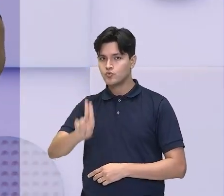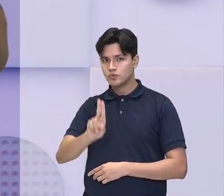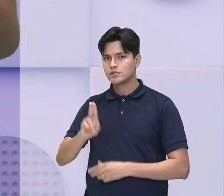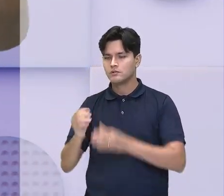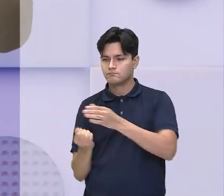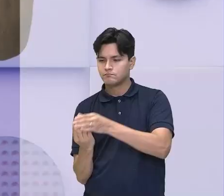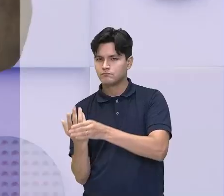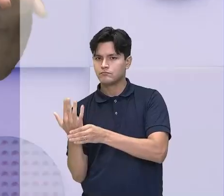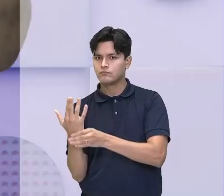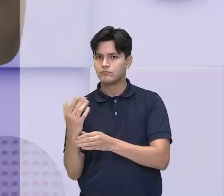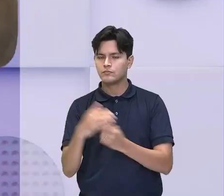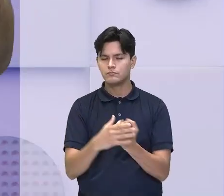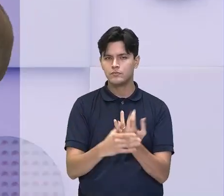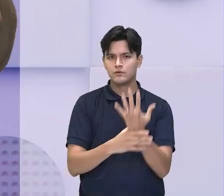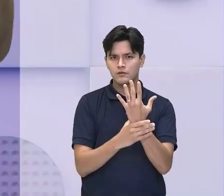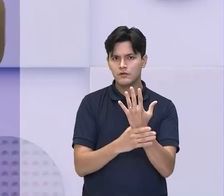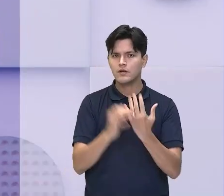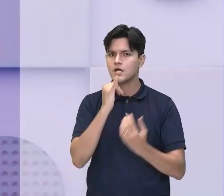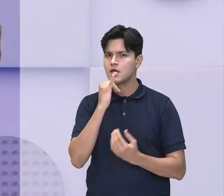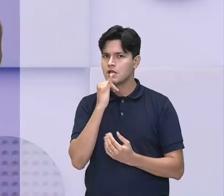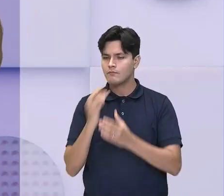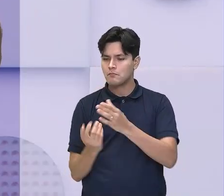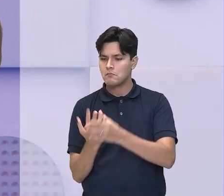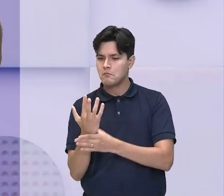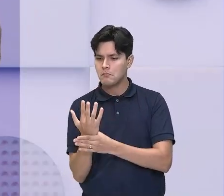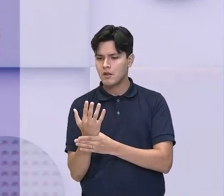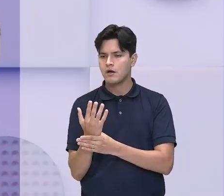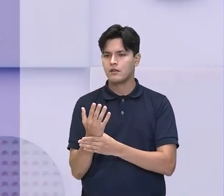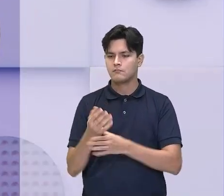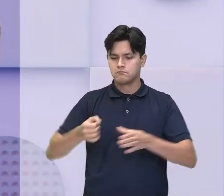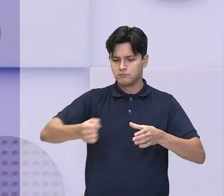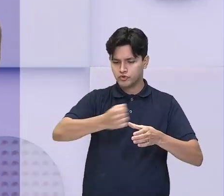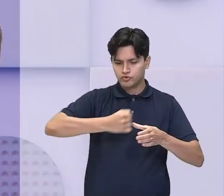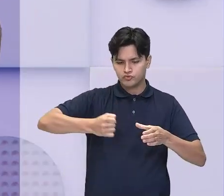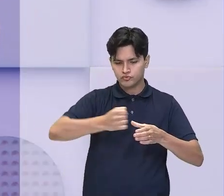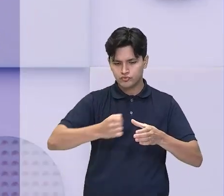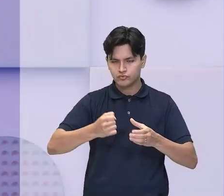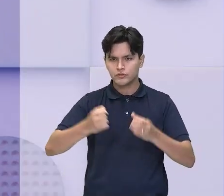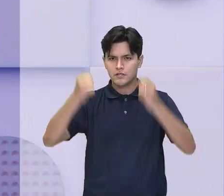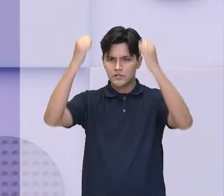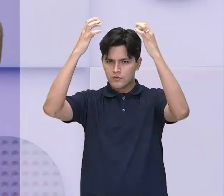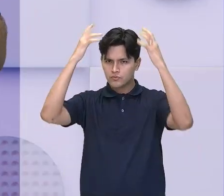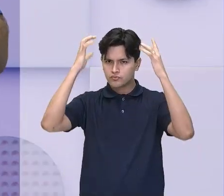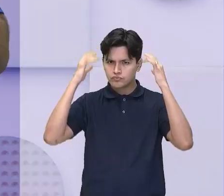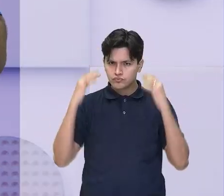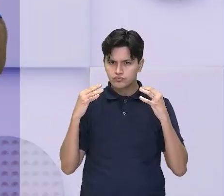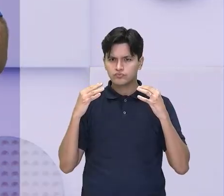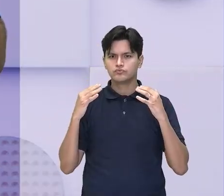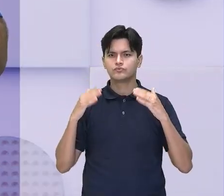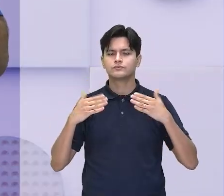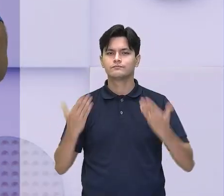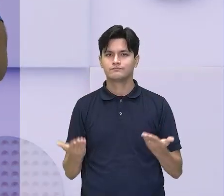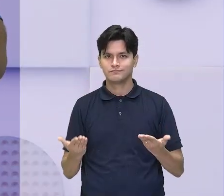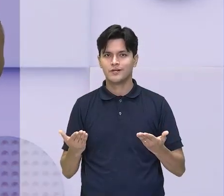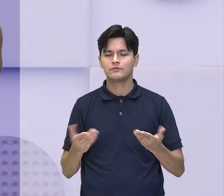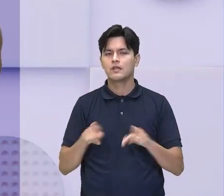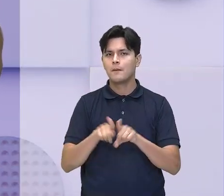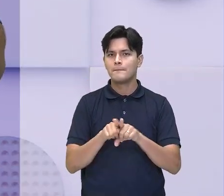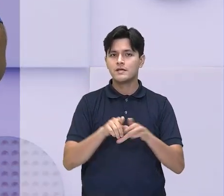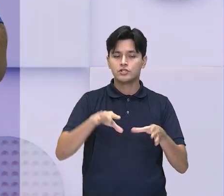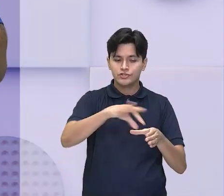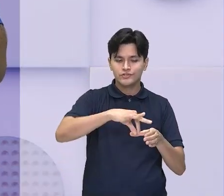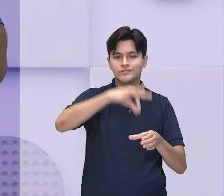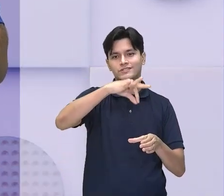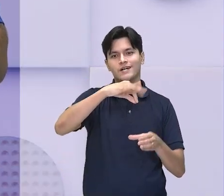das vezes, estabiliza a pessoa, até calma a pessoa, né? Não sei você, eu gosto muito de chá. E o chá também é parte também da